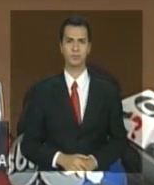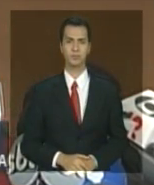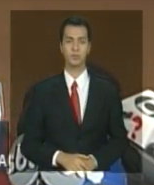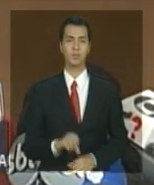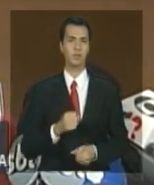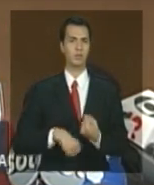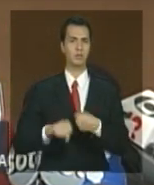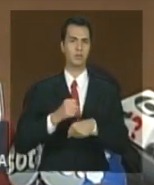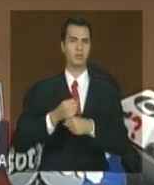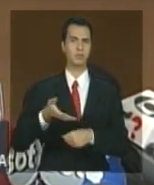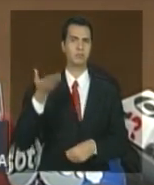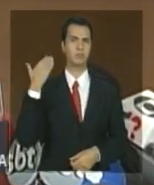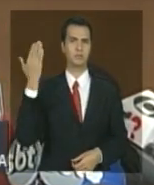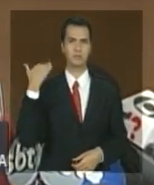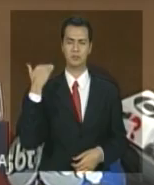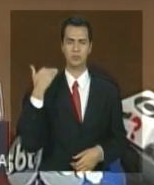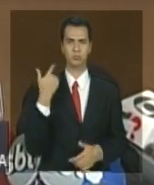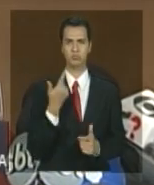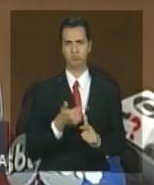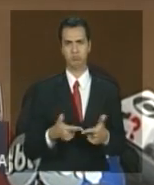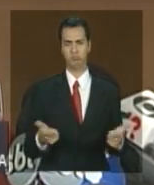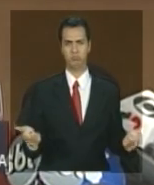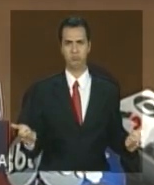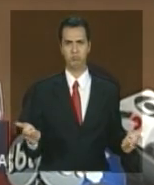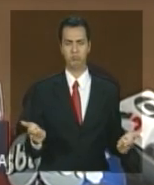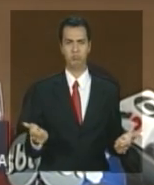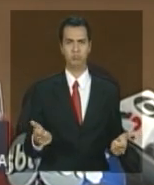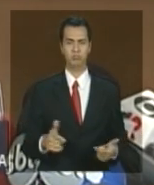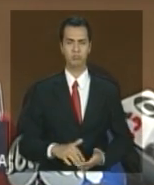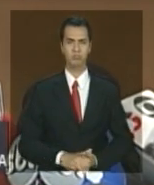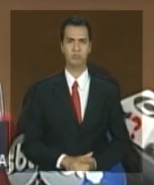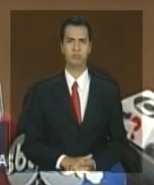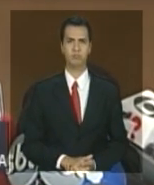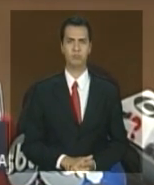anos atrás era praticamente